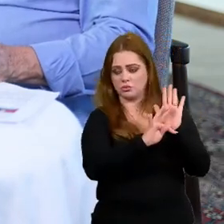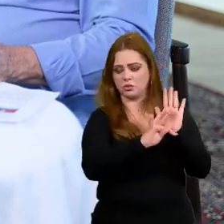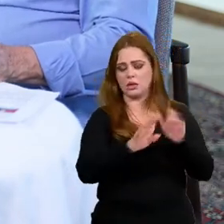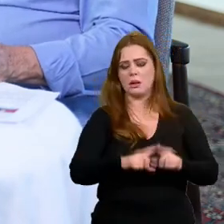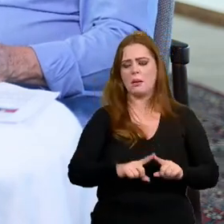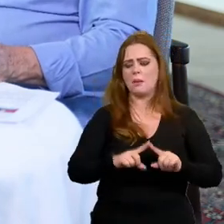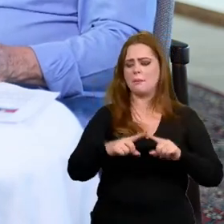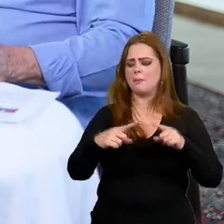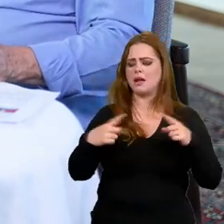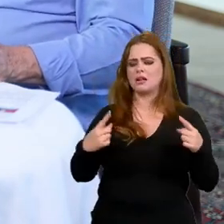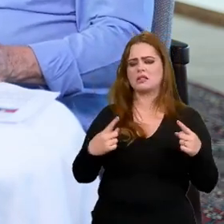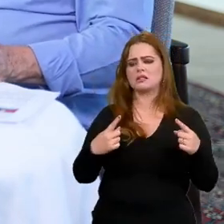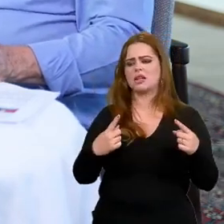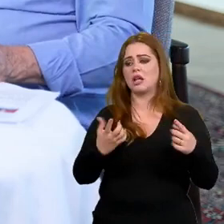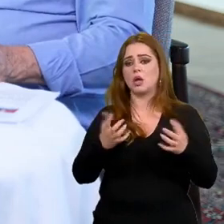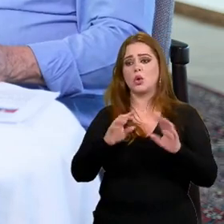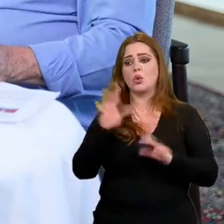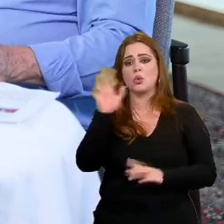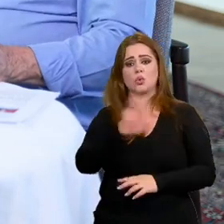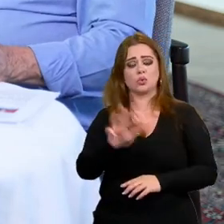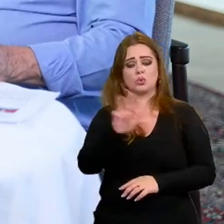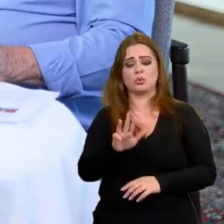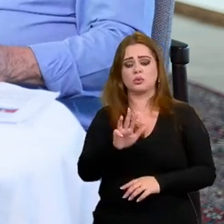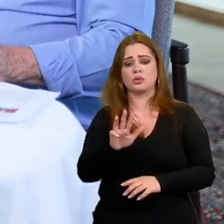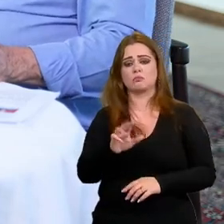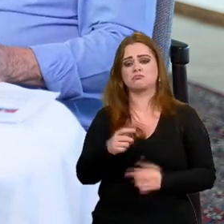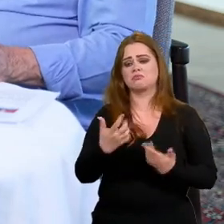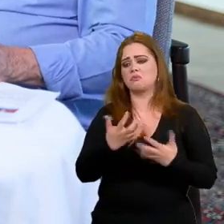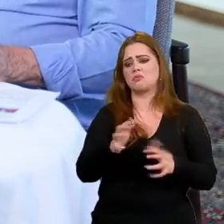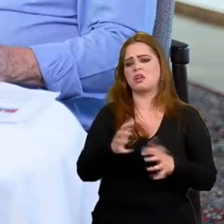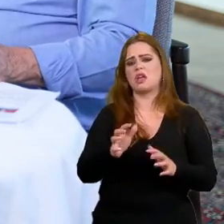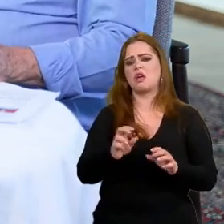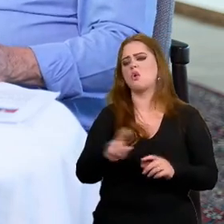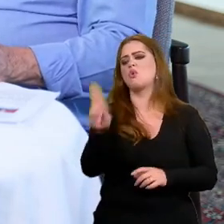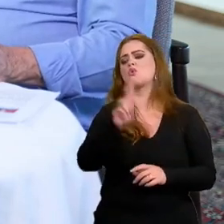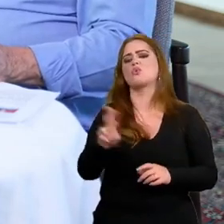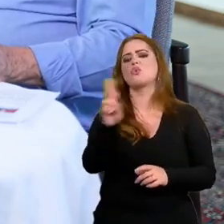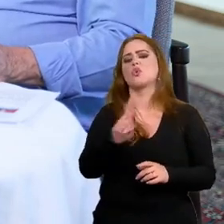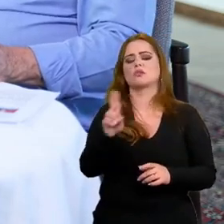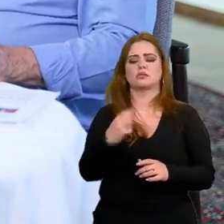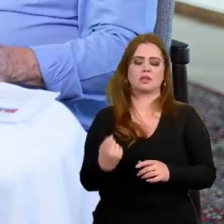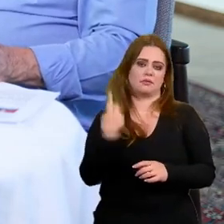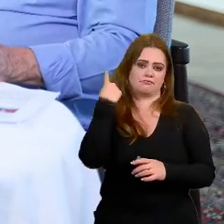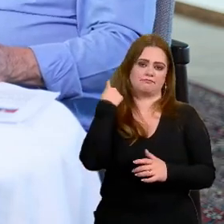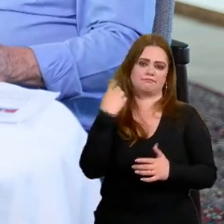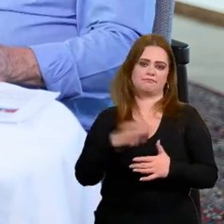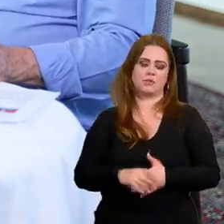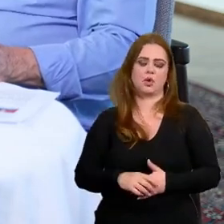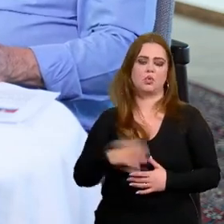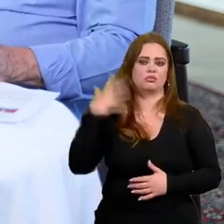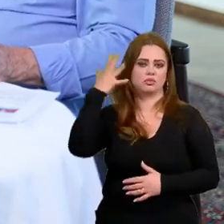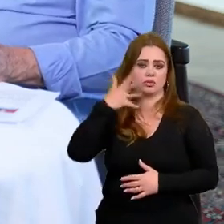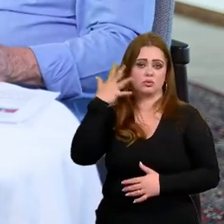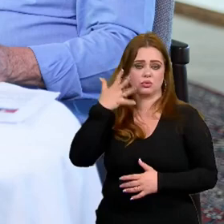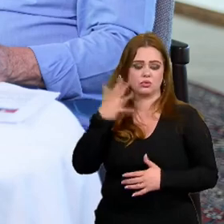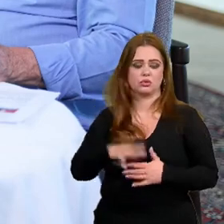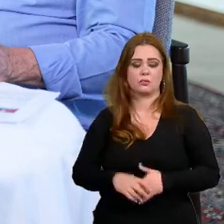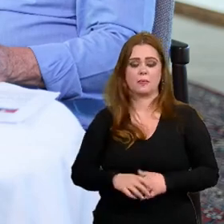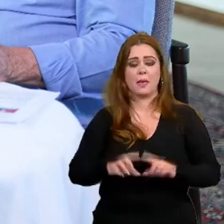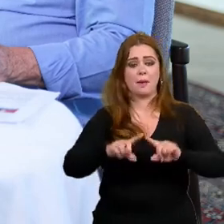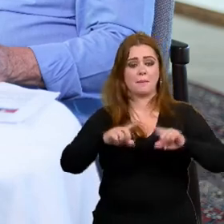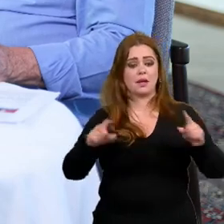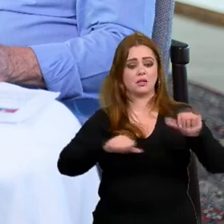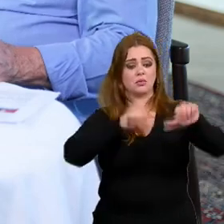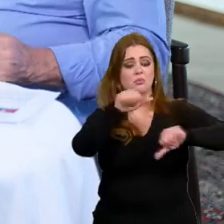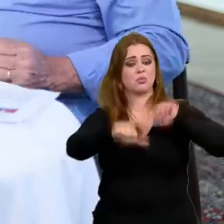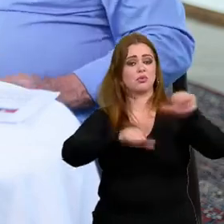particularmente no momento em que você falou da desigualdade, né, que foi exatamente a questão de que se fala no clima, mas não se fala nas pessoas, né? Que é um